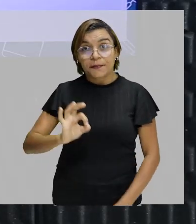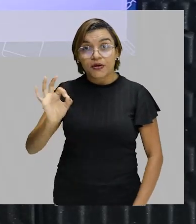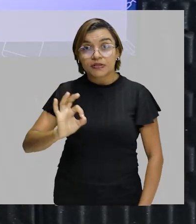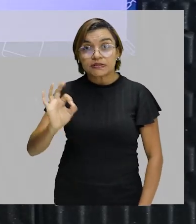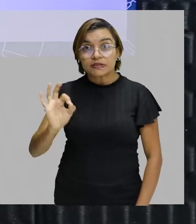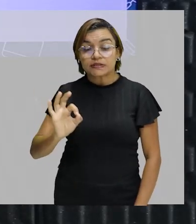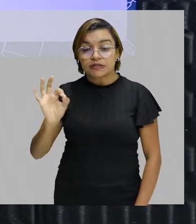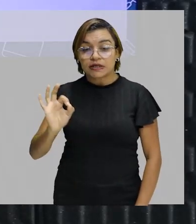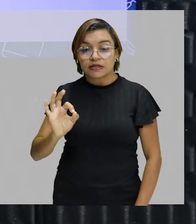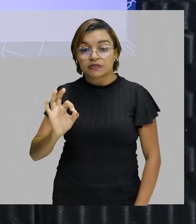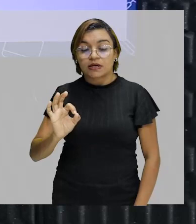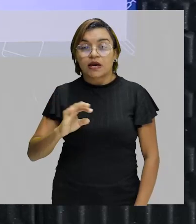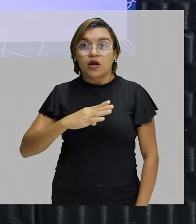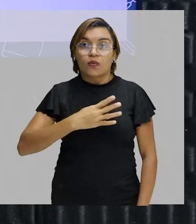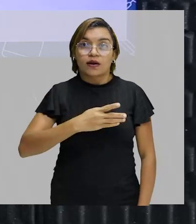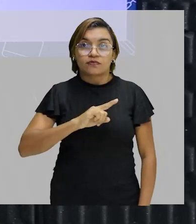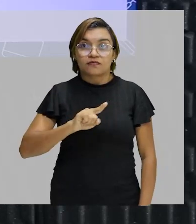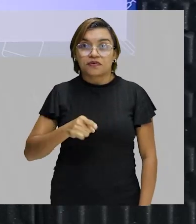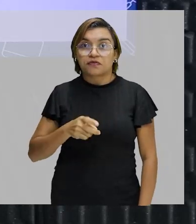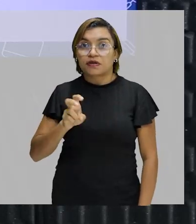porcentagem é de